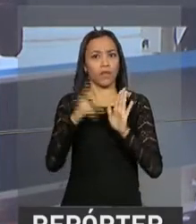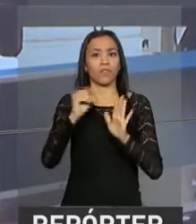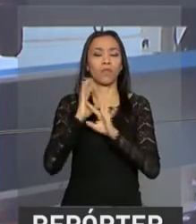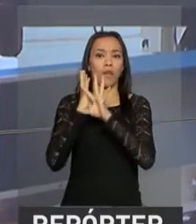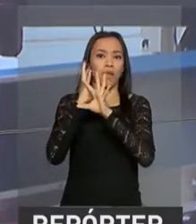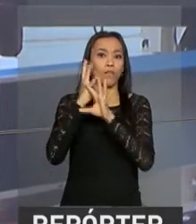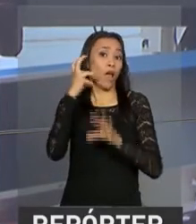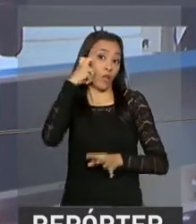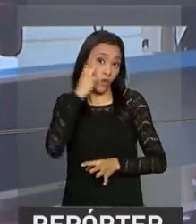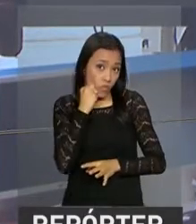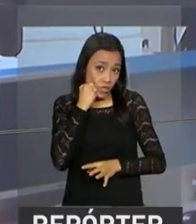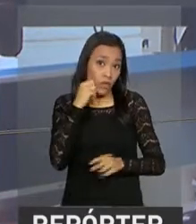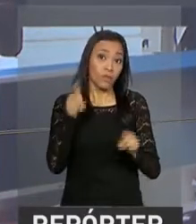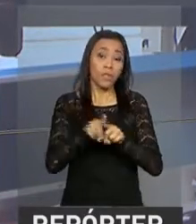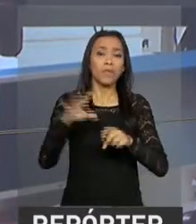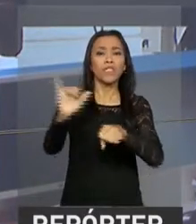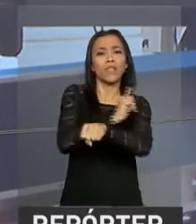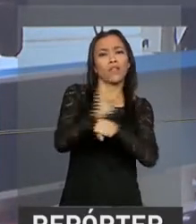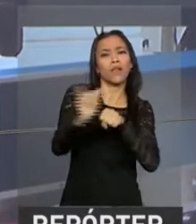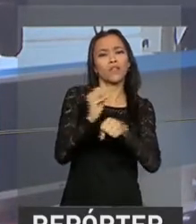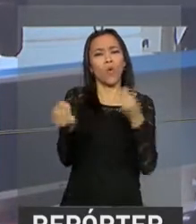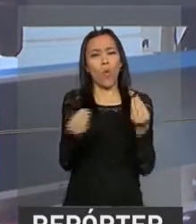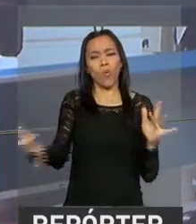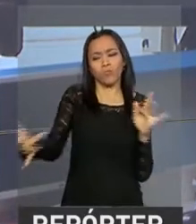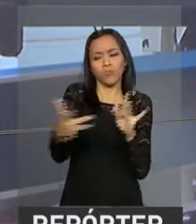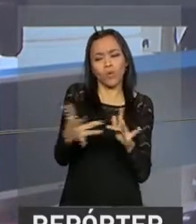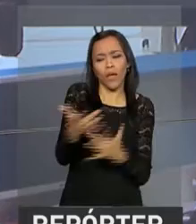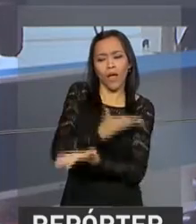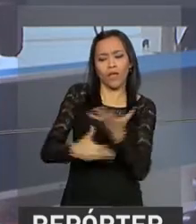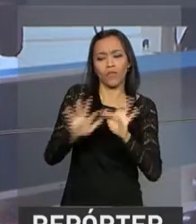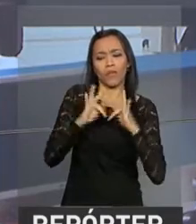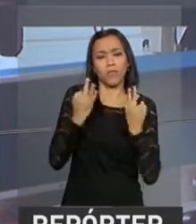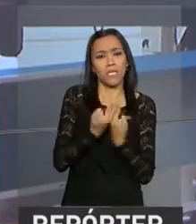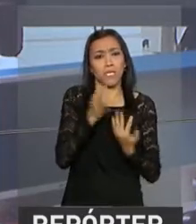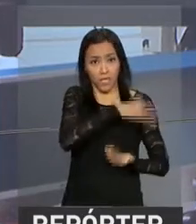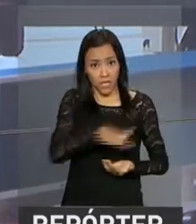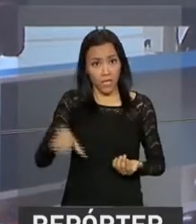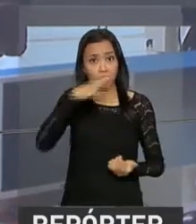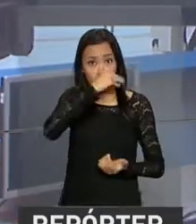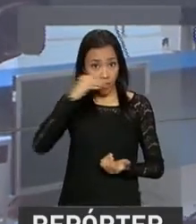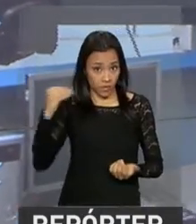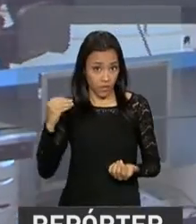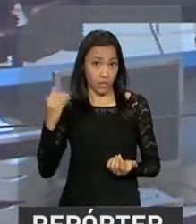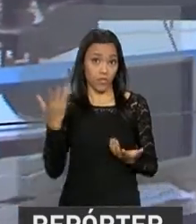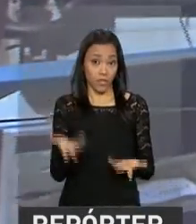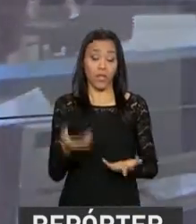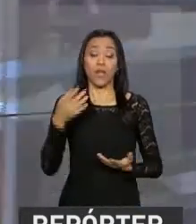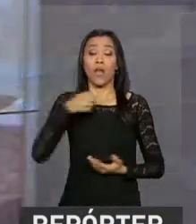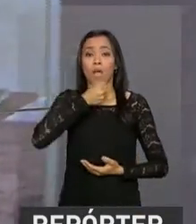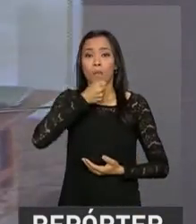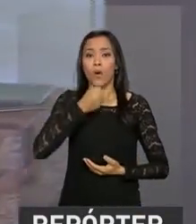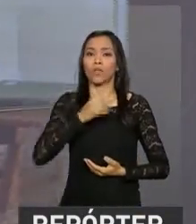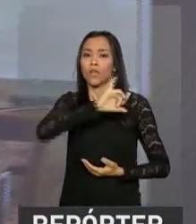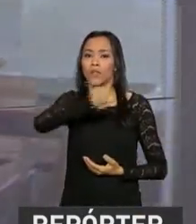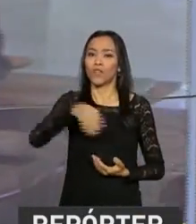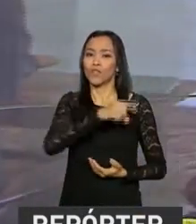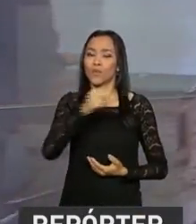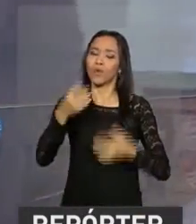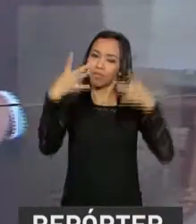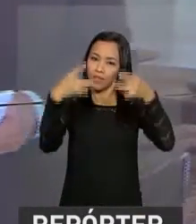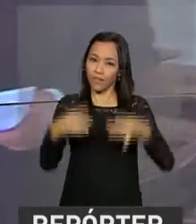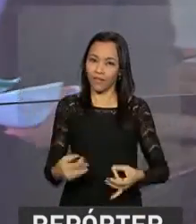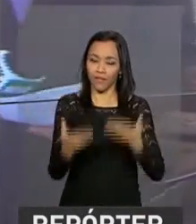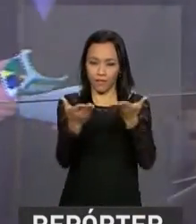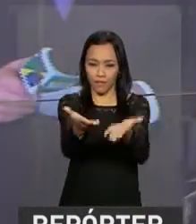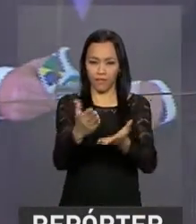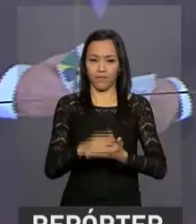regulamentação de estratégias voltadas à convivência familiar e comunitária de crianças e adolescentes. E o repórter João Pedro Neto tem os detalhes desse assunto